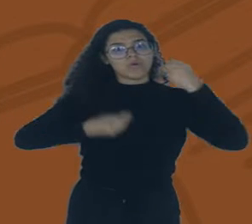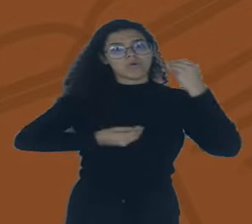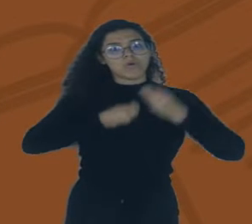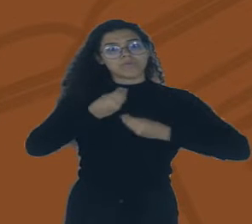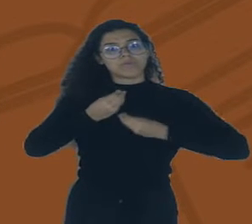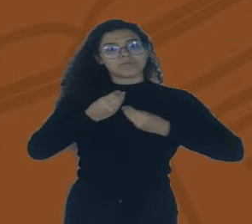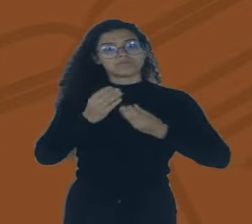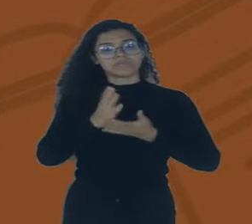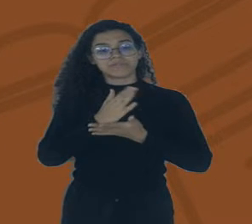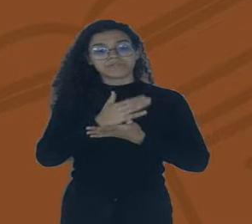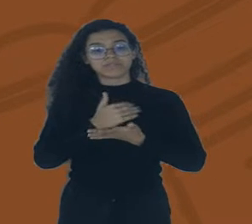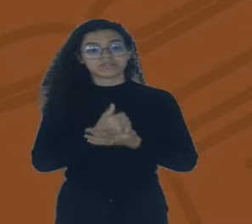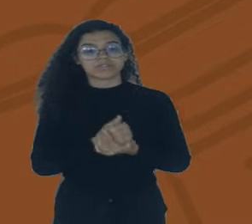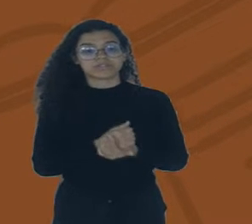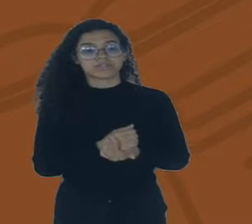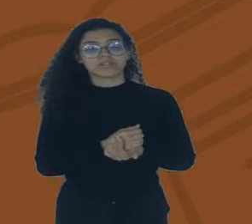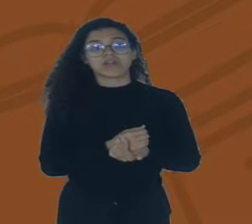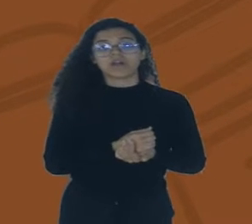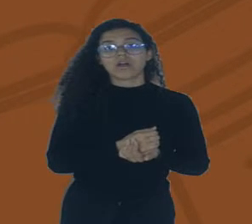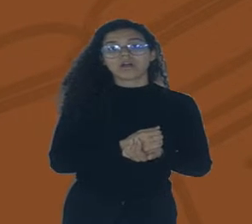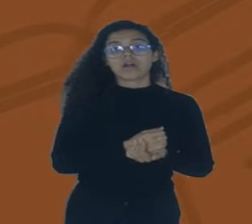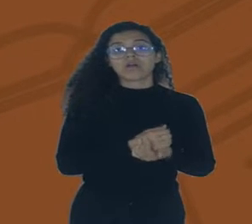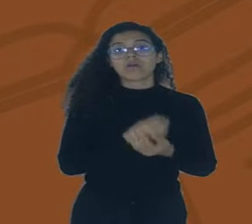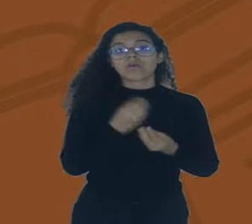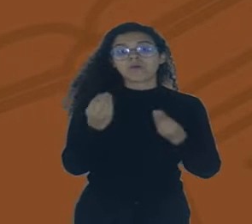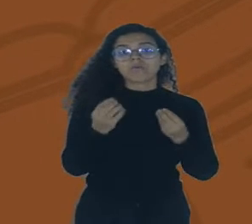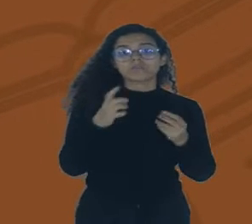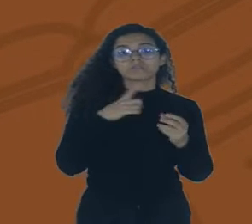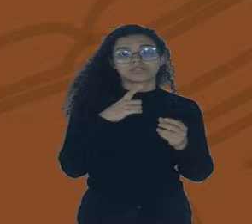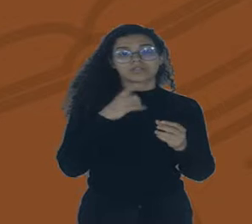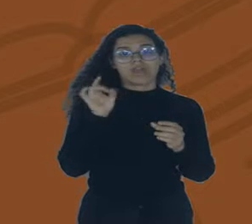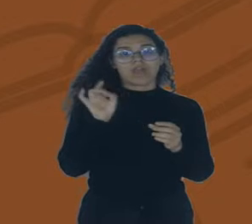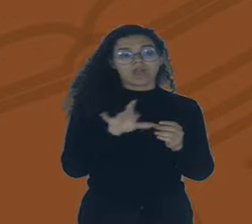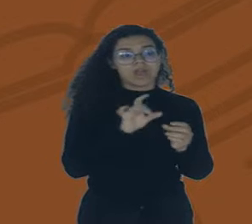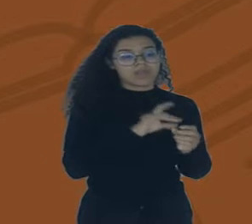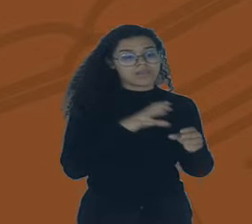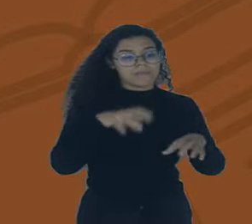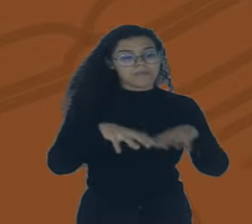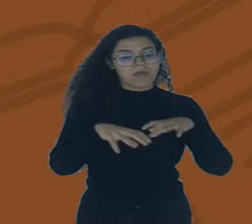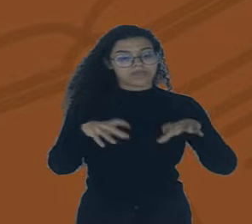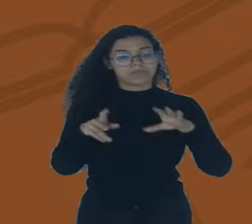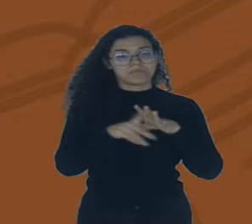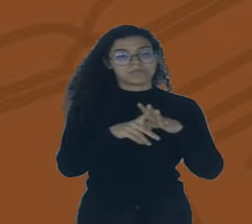são as partes que formam o sistema nervoso central e o sistema nervoso periférico.